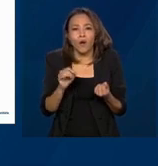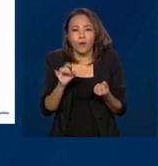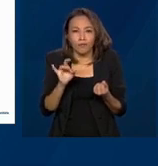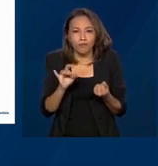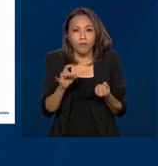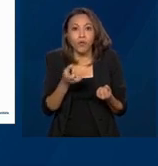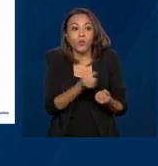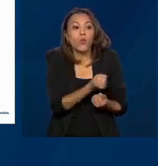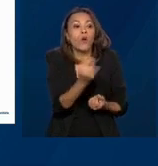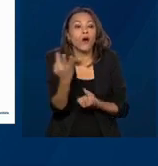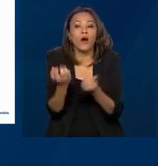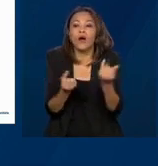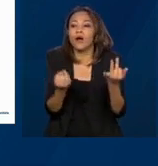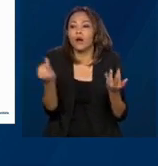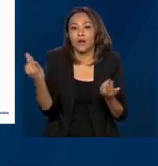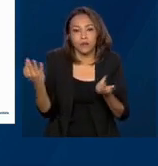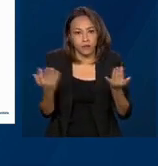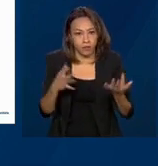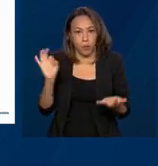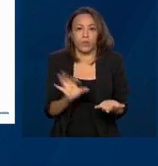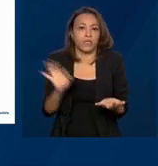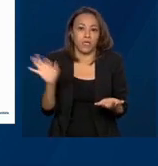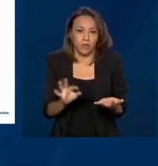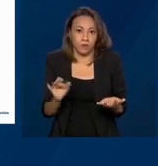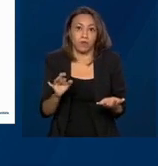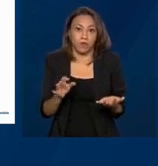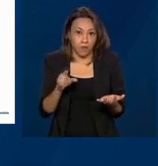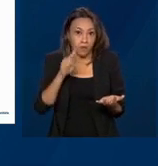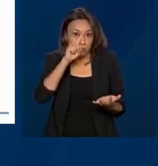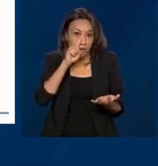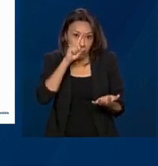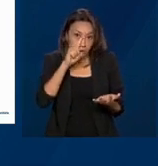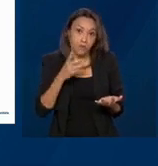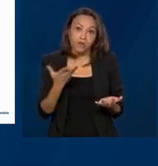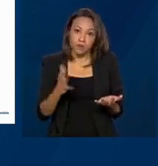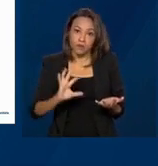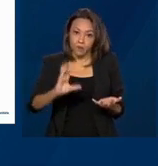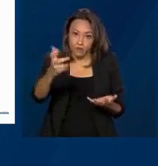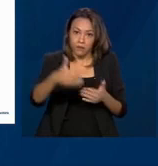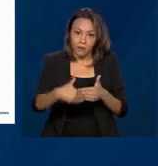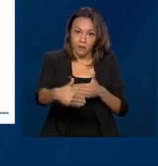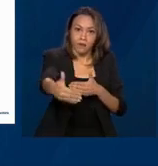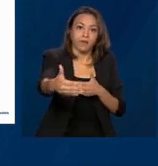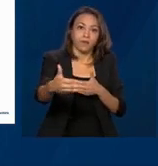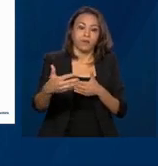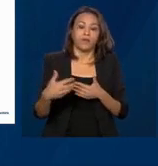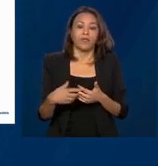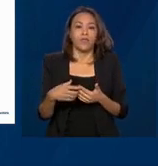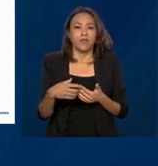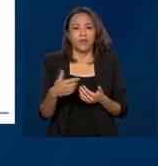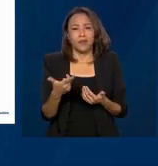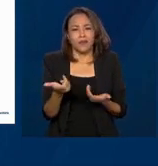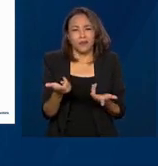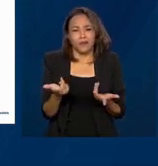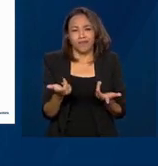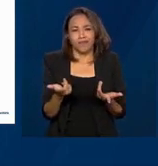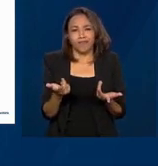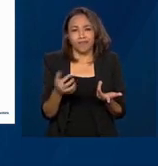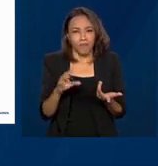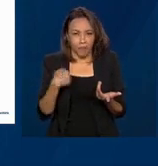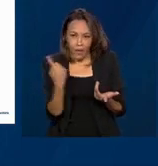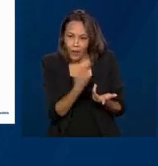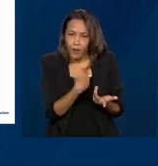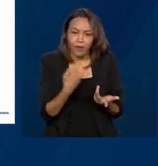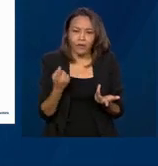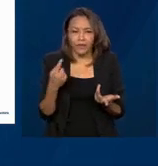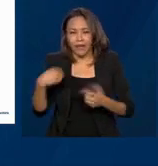de 50,4%, 50,39%, que, sinceramente, não tem muito efeito prático